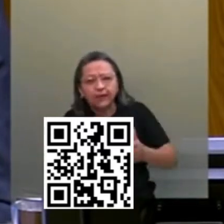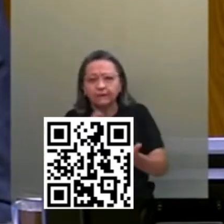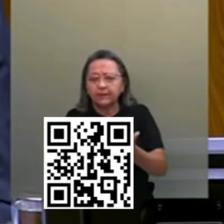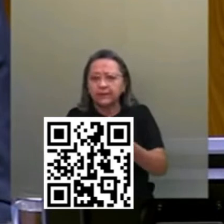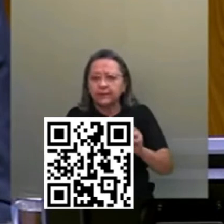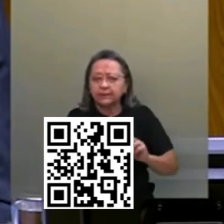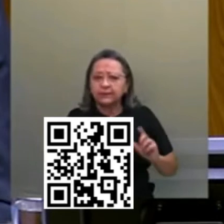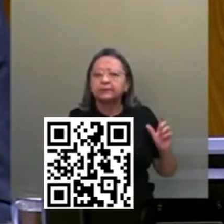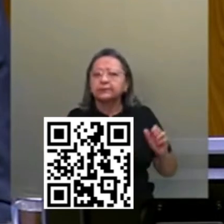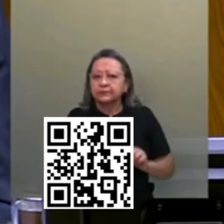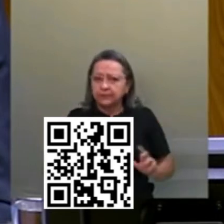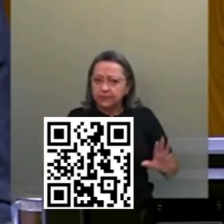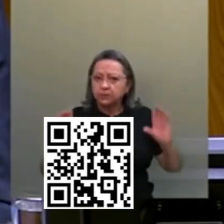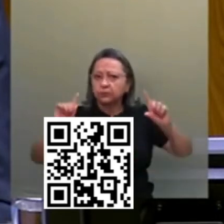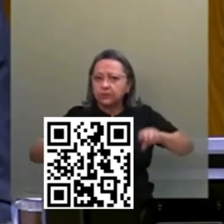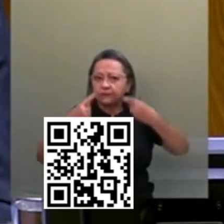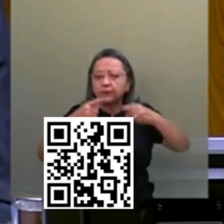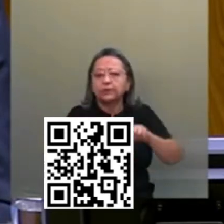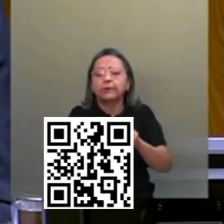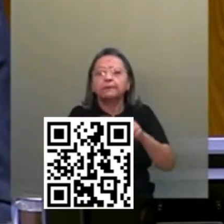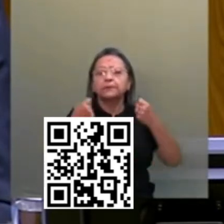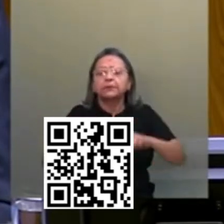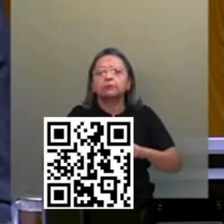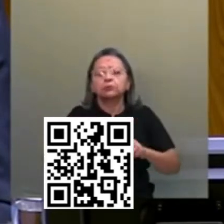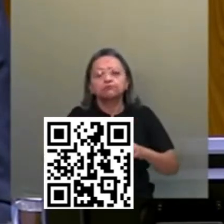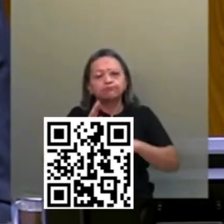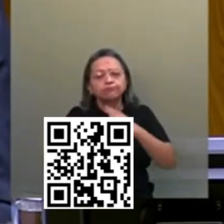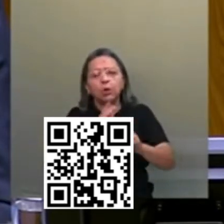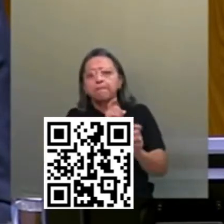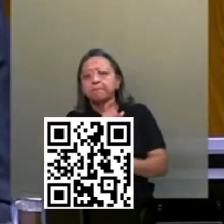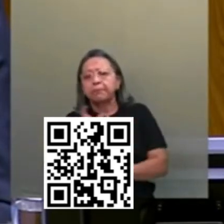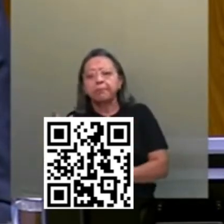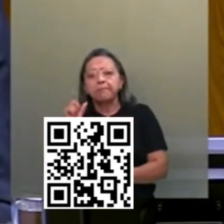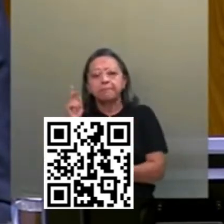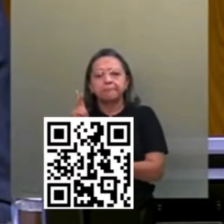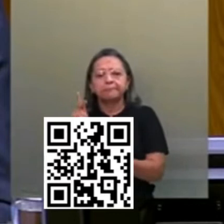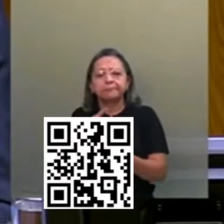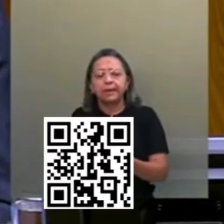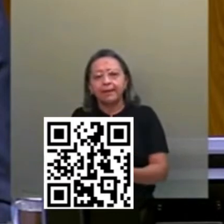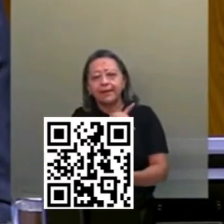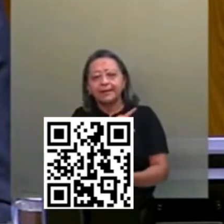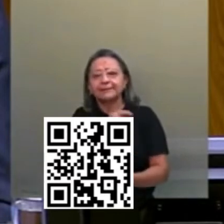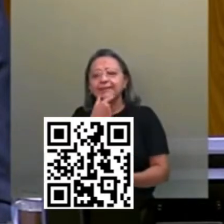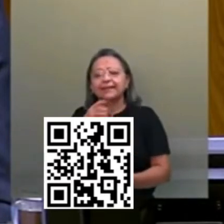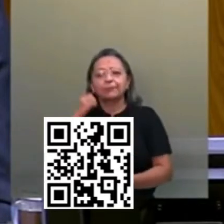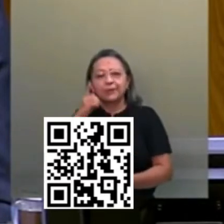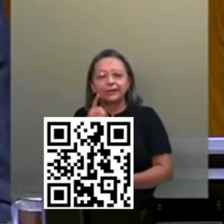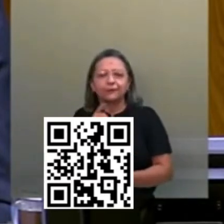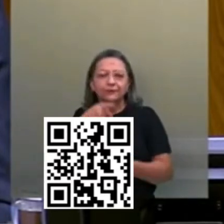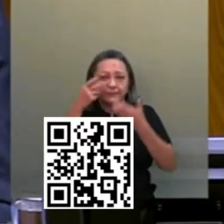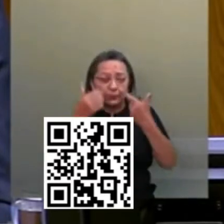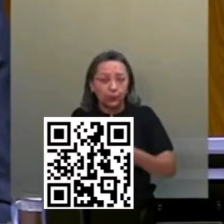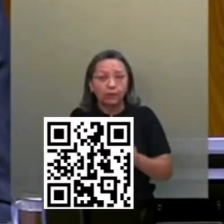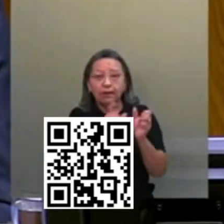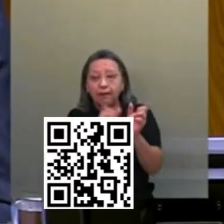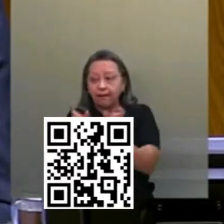dos desafios. À luz disso, precisamos romper com o paradigma, muito bem exaltado pelo deputado Arthur Lira,